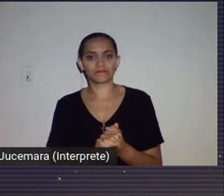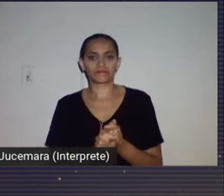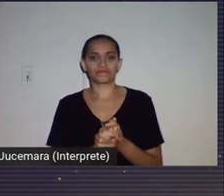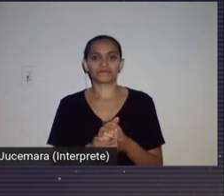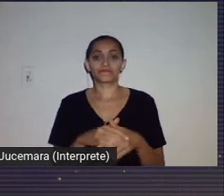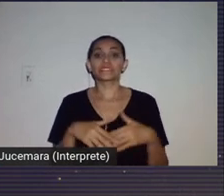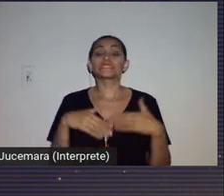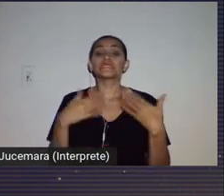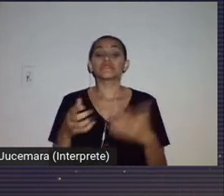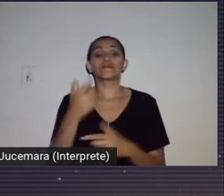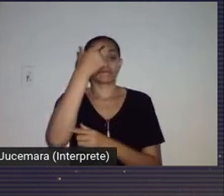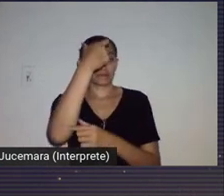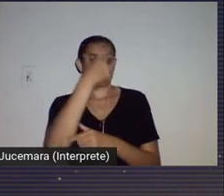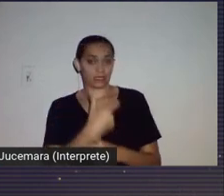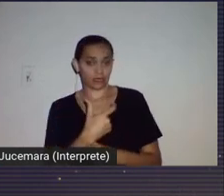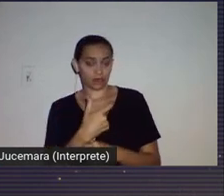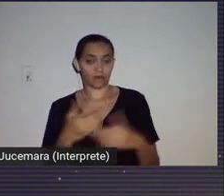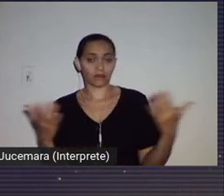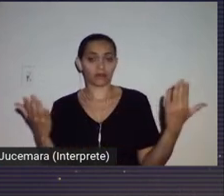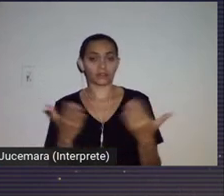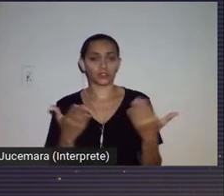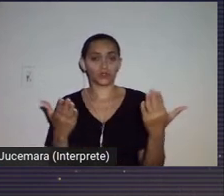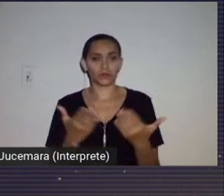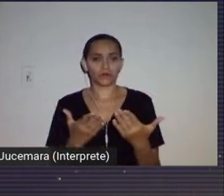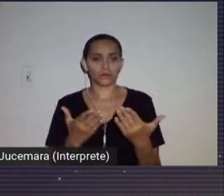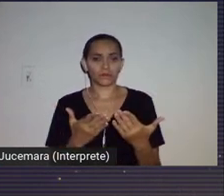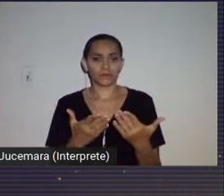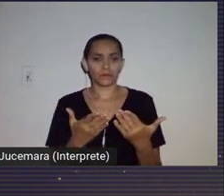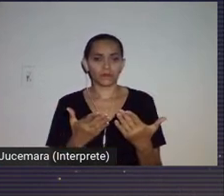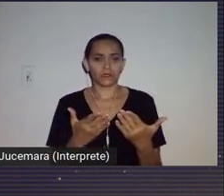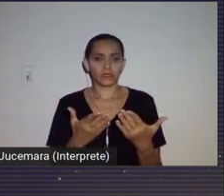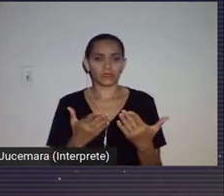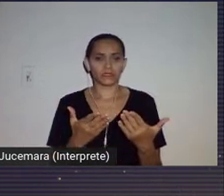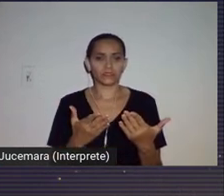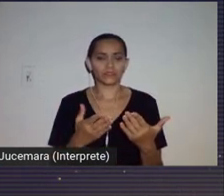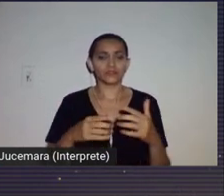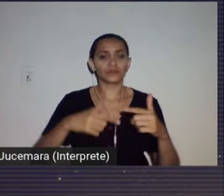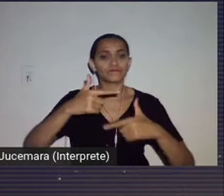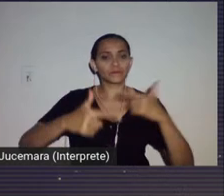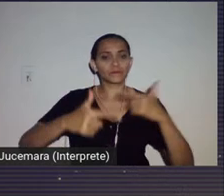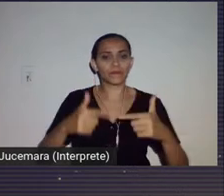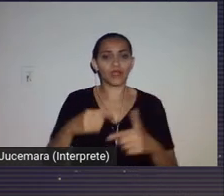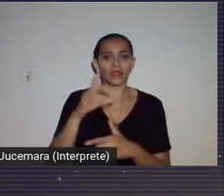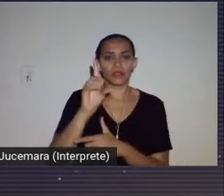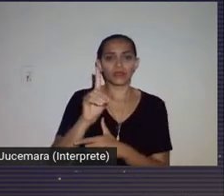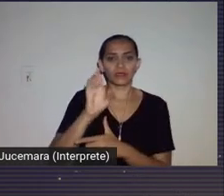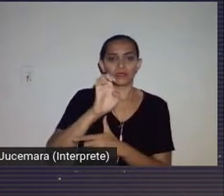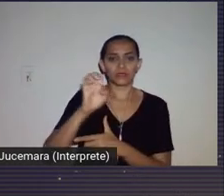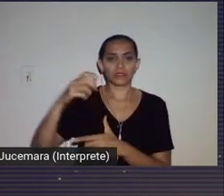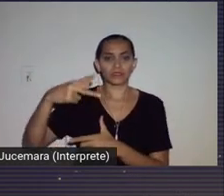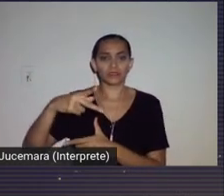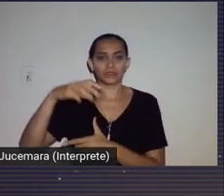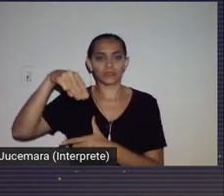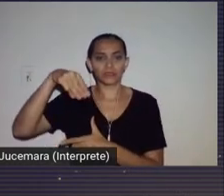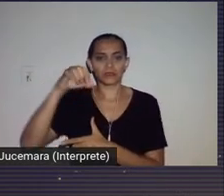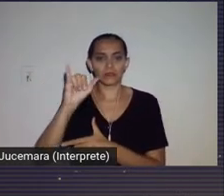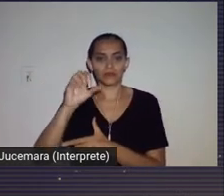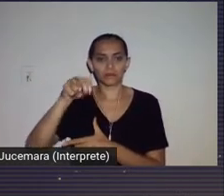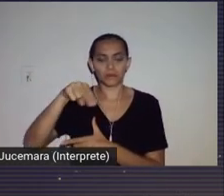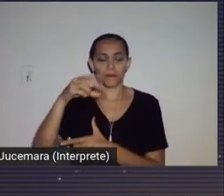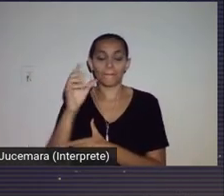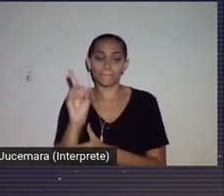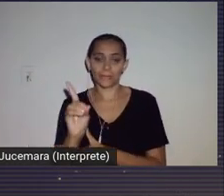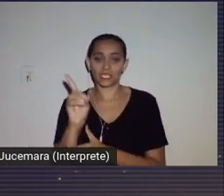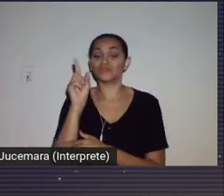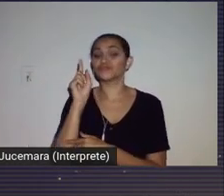Então, quem sou eu? Eu atualmente sou Research Engineer na DeepMind, aqui em Londres. E meu trabalho